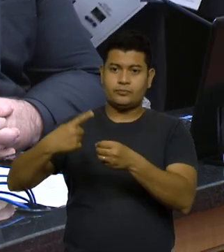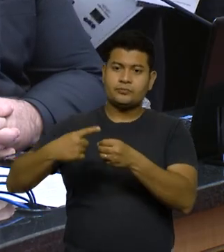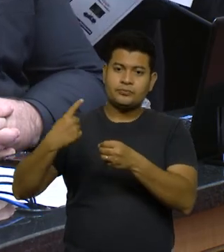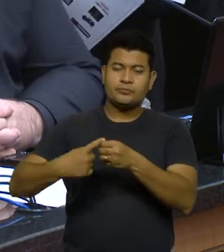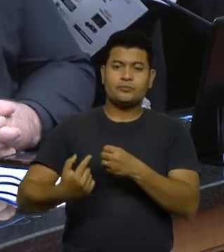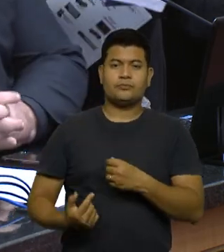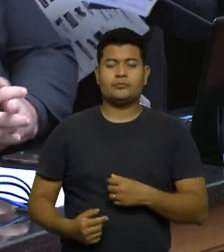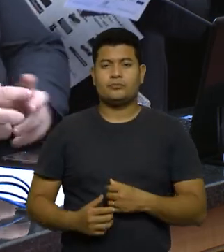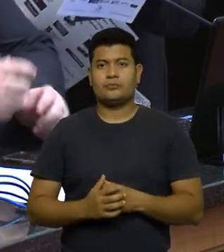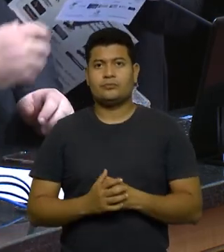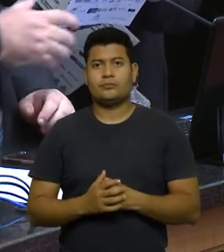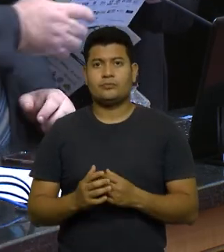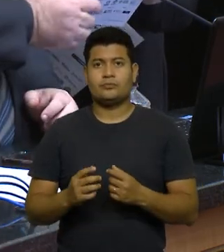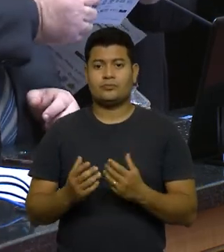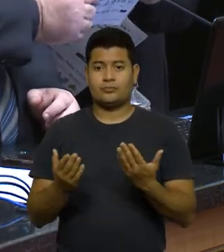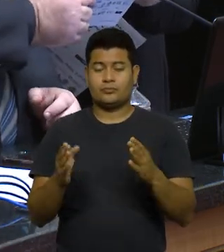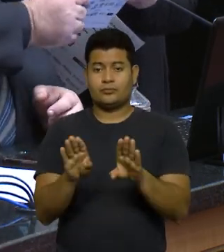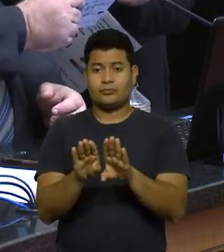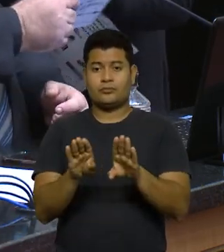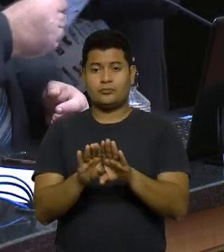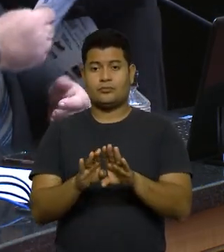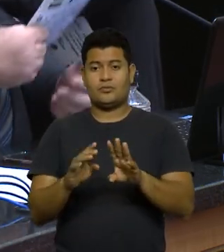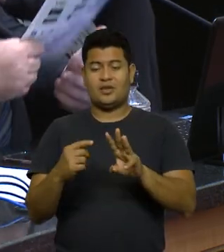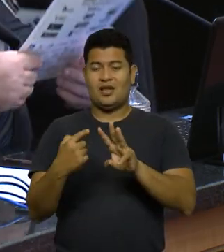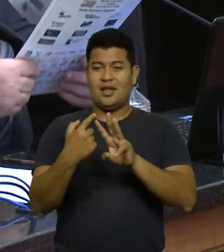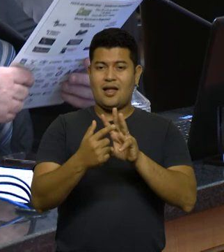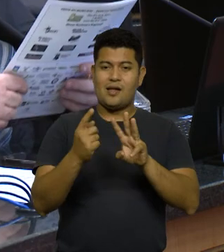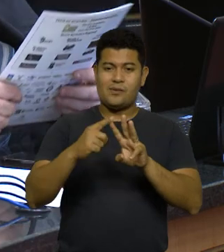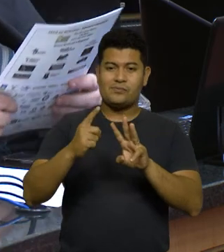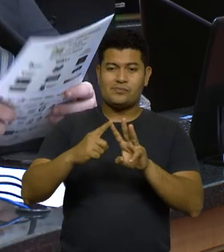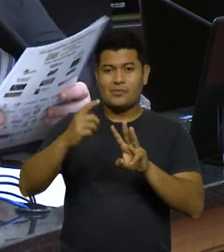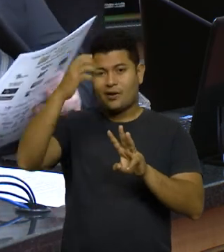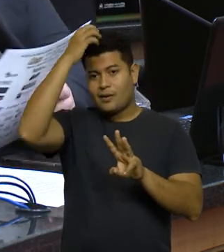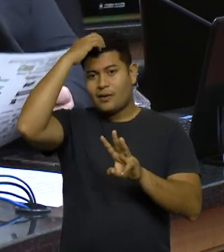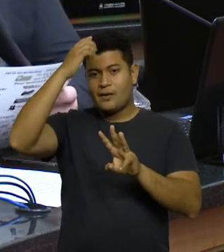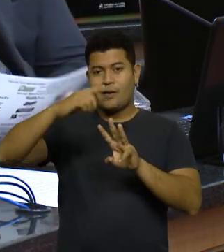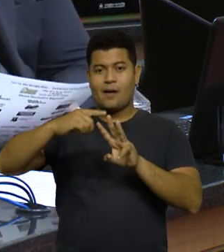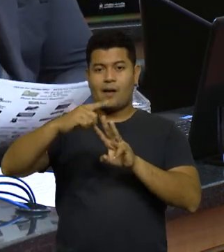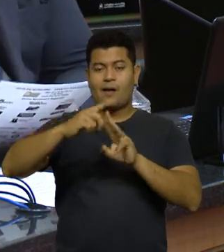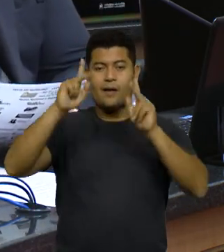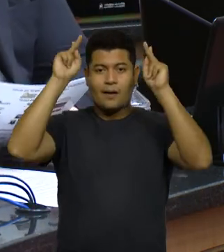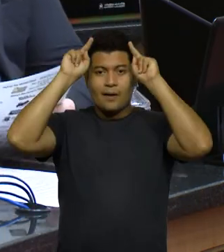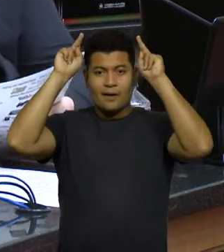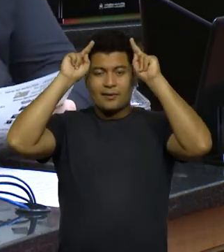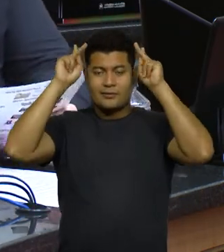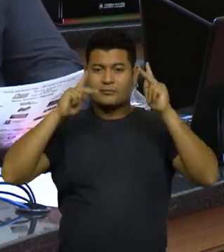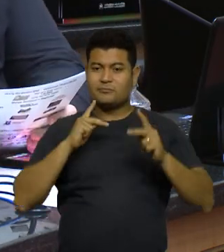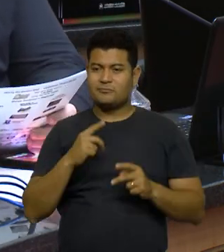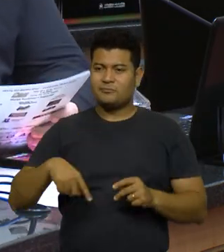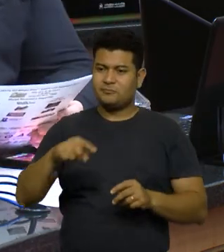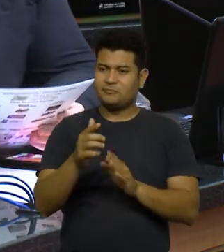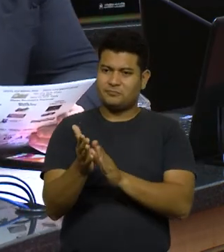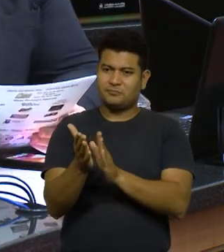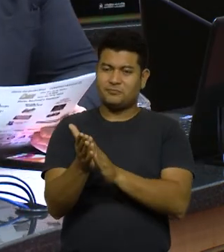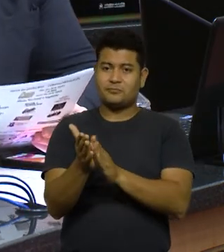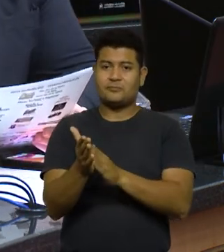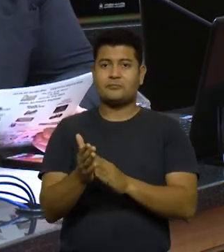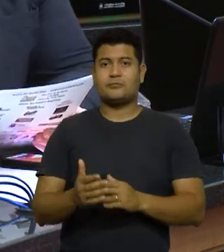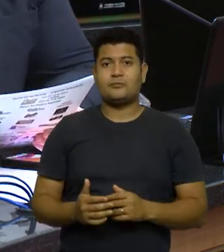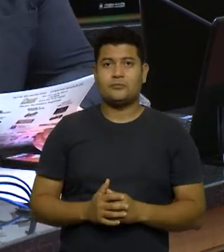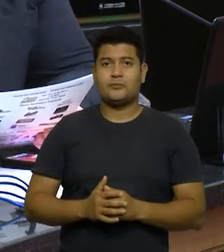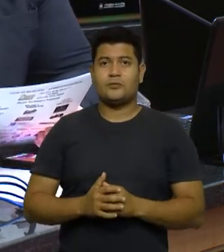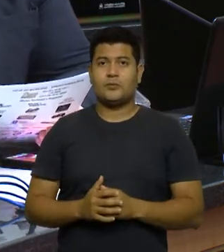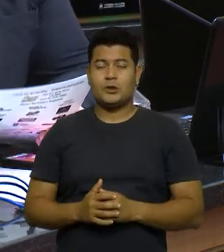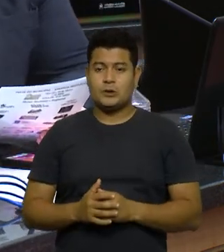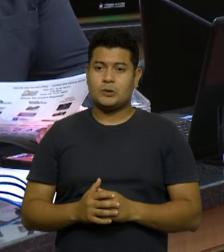enfim, a rainha, as nossas princesas. Parabéns, estivemos pela manhã junto na Casa da Agronômica, fazendo o convite